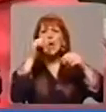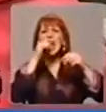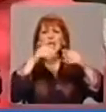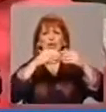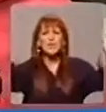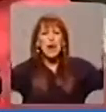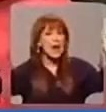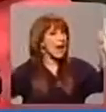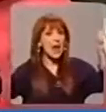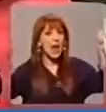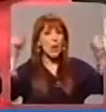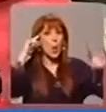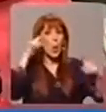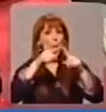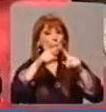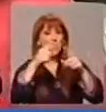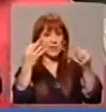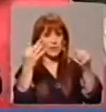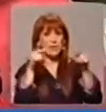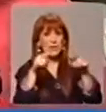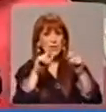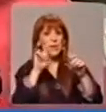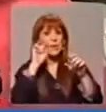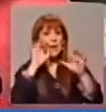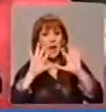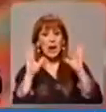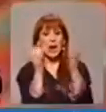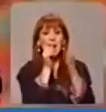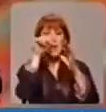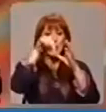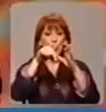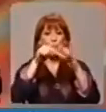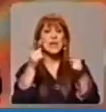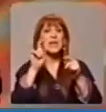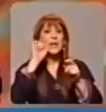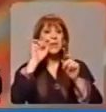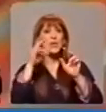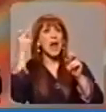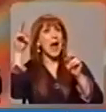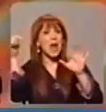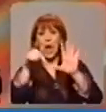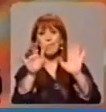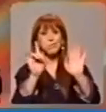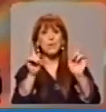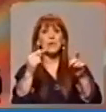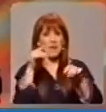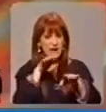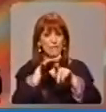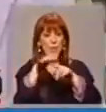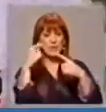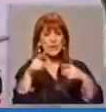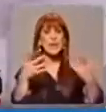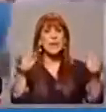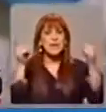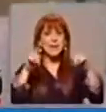módulos. Exatamente. O objetivo, para além de isolar o líquido lá dentro, isolar também do ar exterior, que também tem alguma influência, e